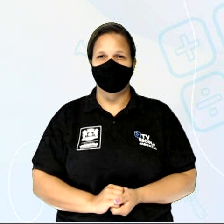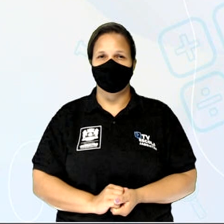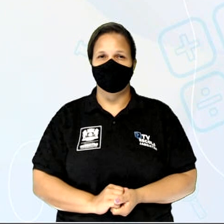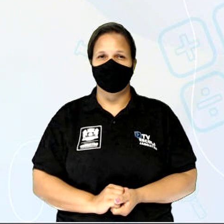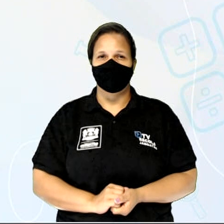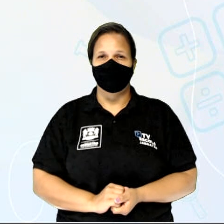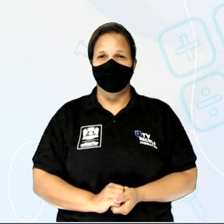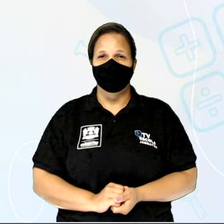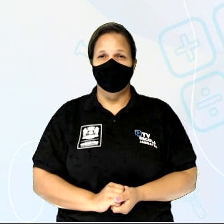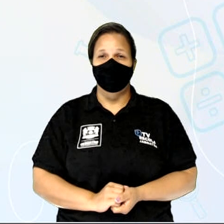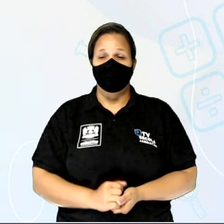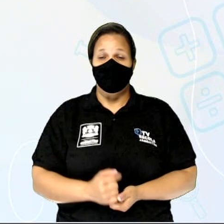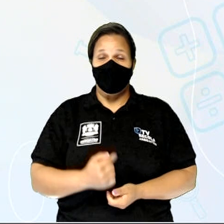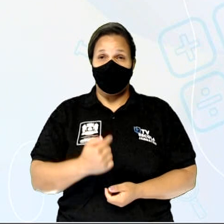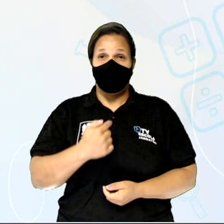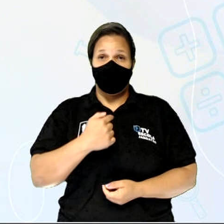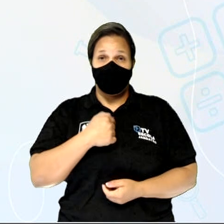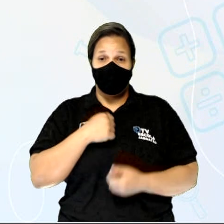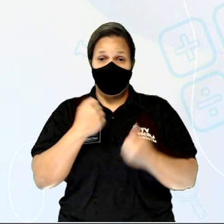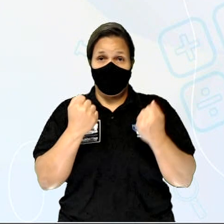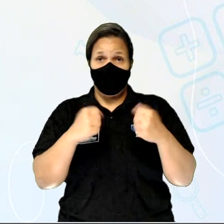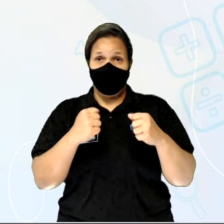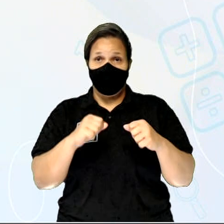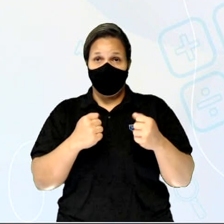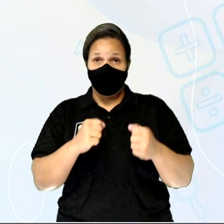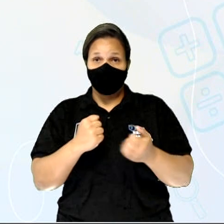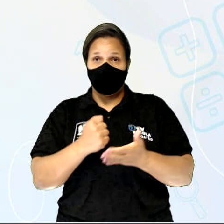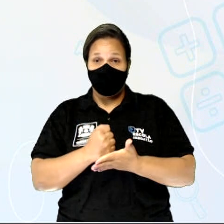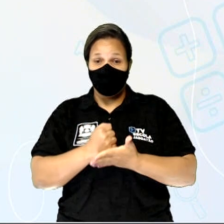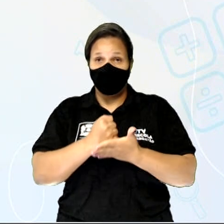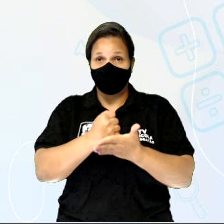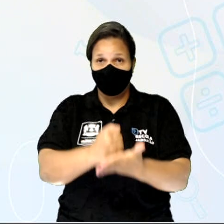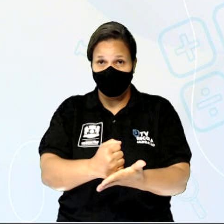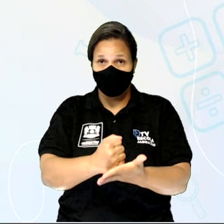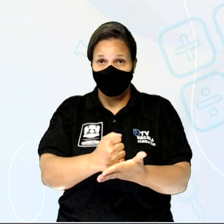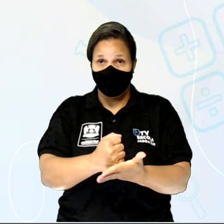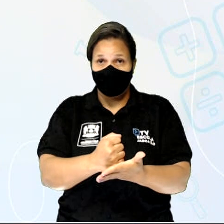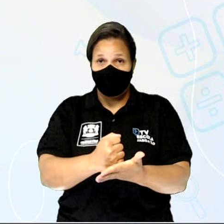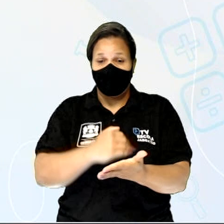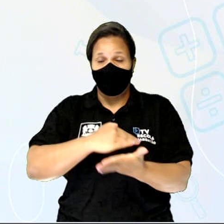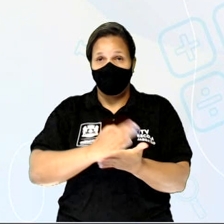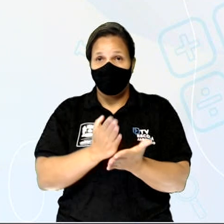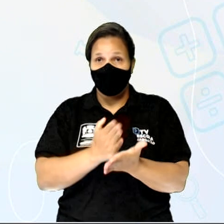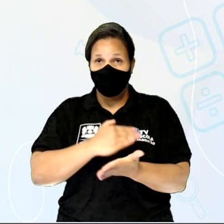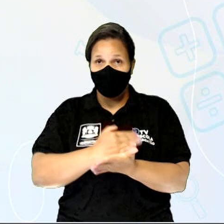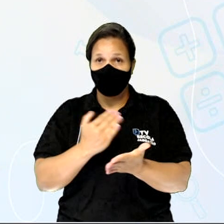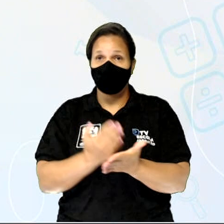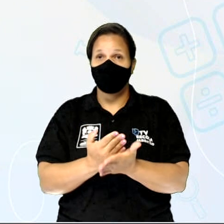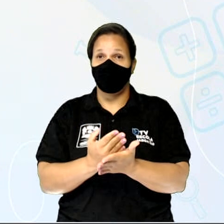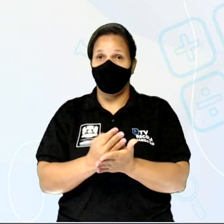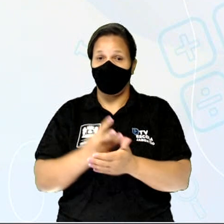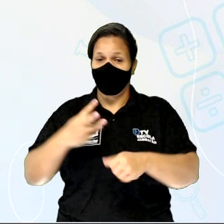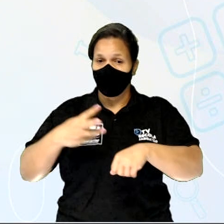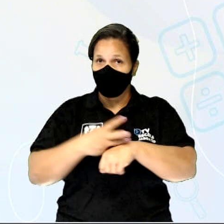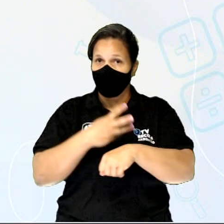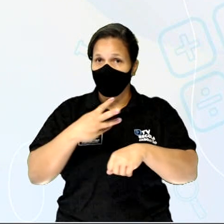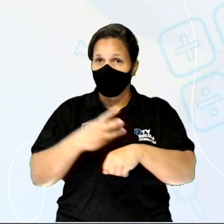se eu precisar de ajuda com um bolo, eu vou te mandar uma mensagem de